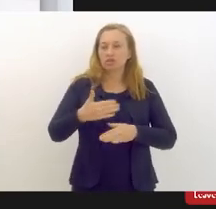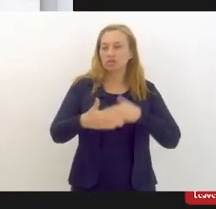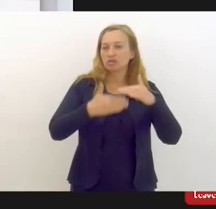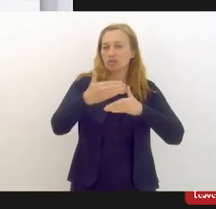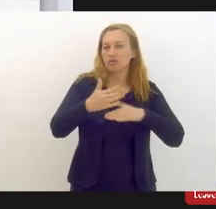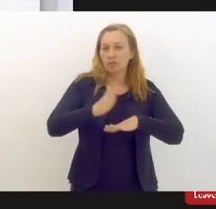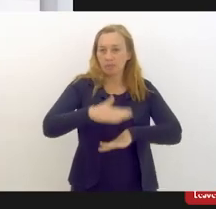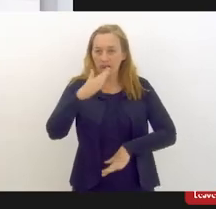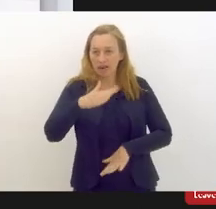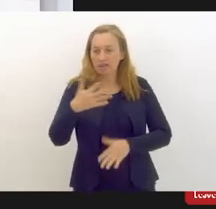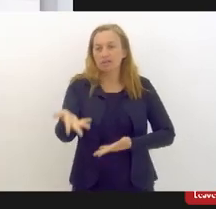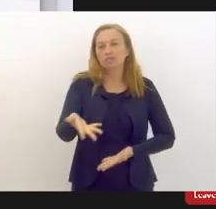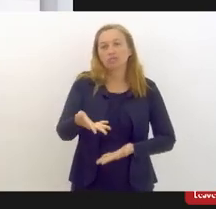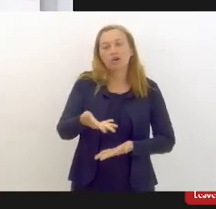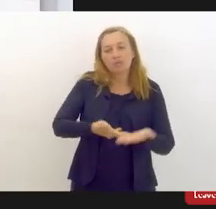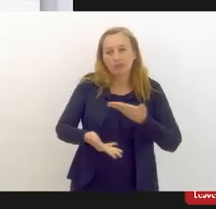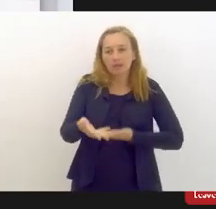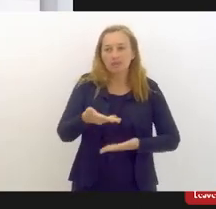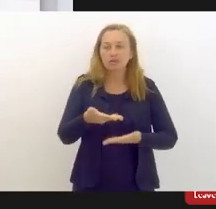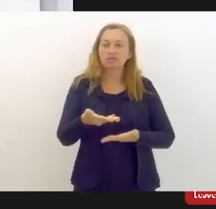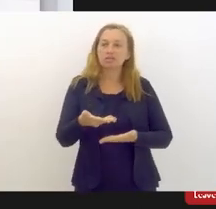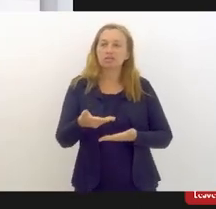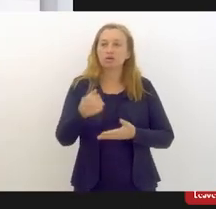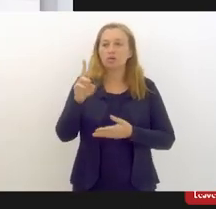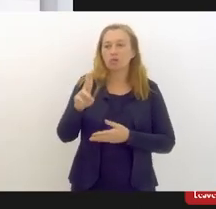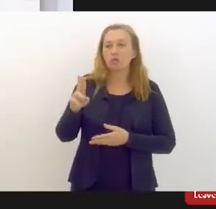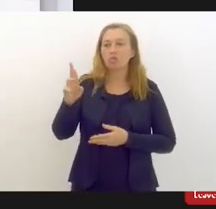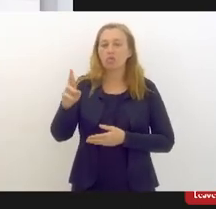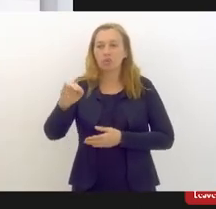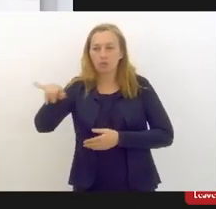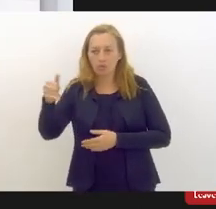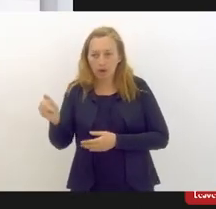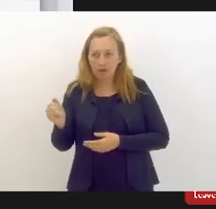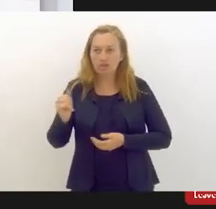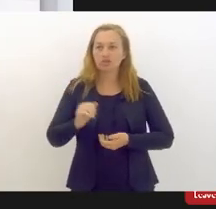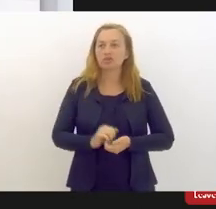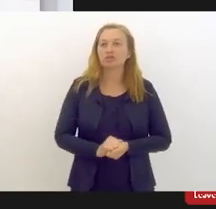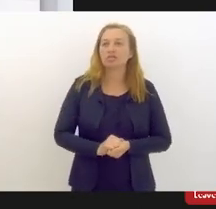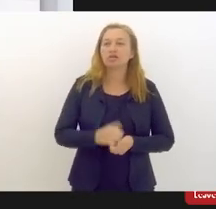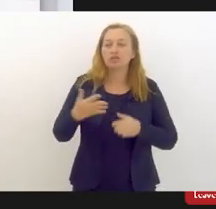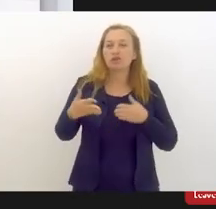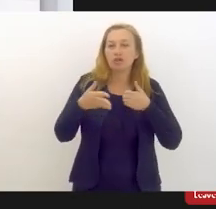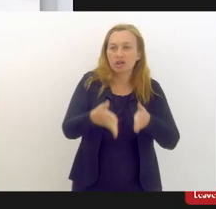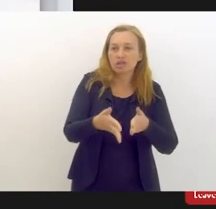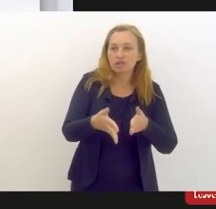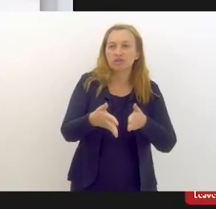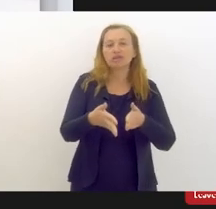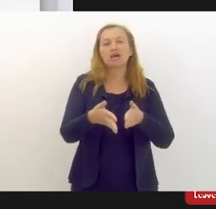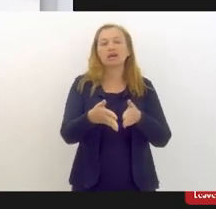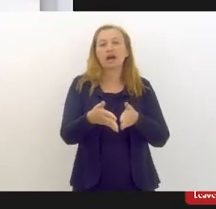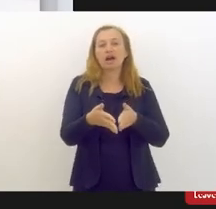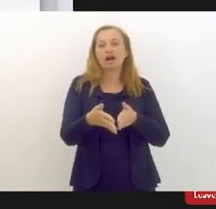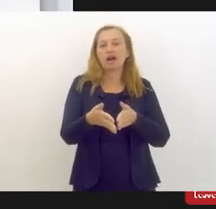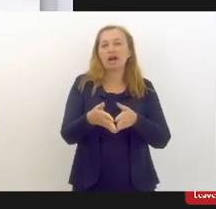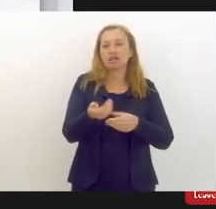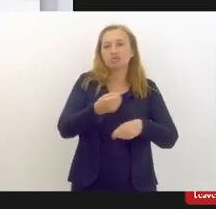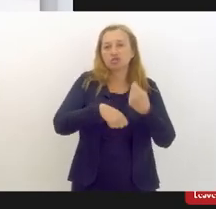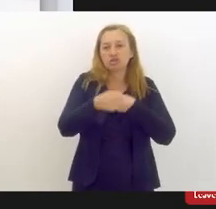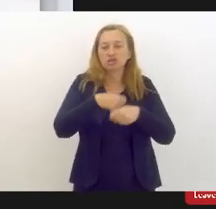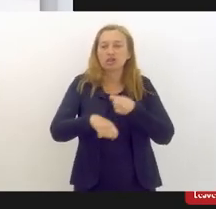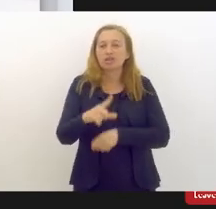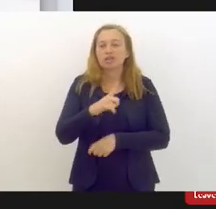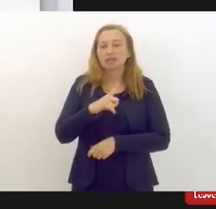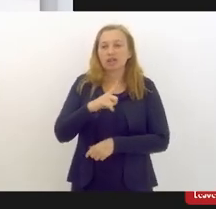2022. É uma parceria com a UERJ, né, e tem foco na busca ativa. Nesse projeto, nós